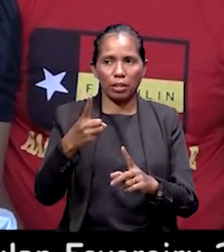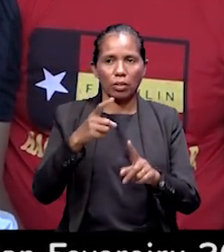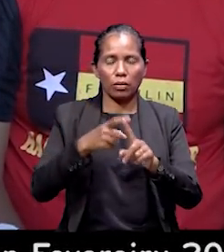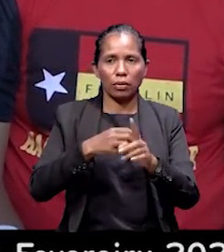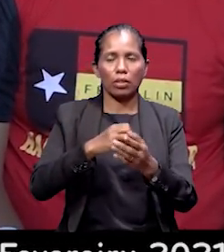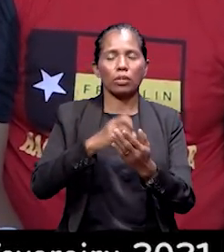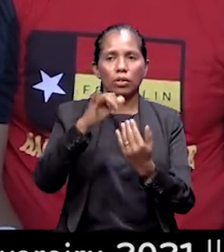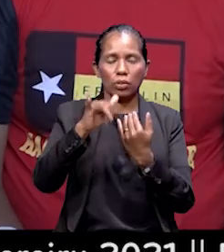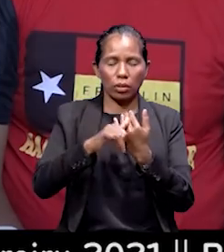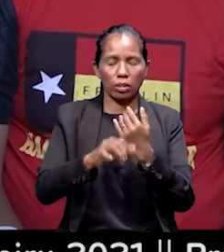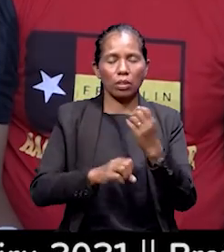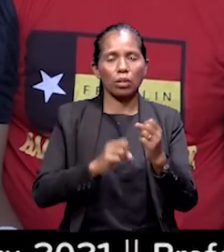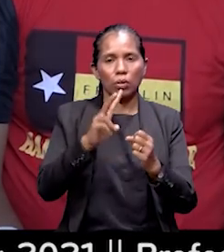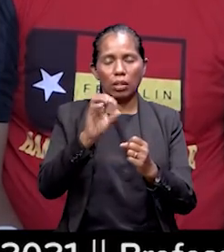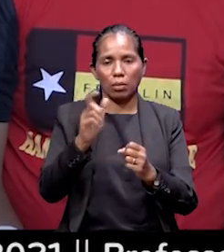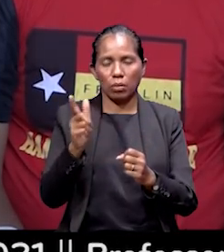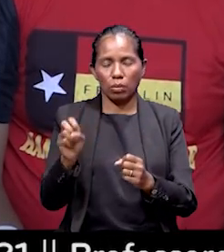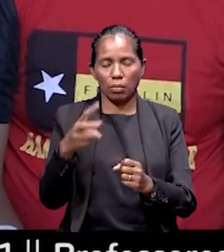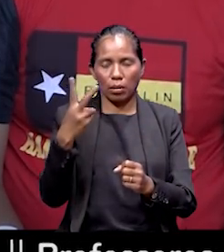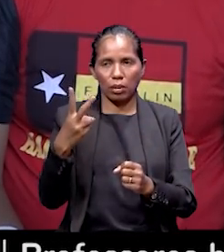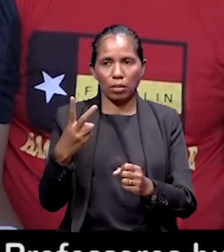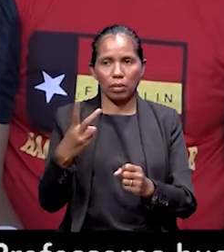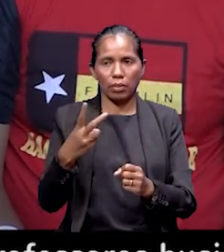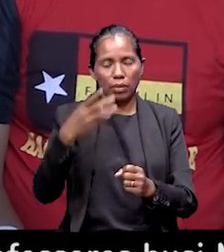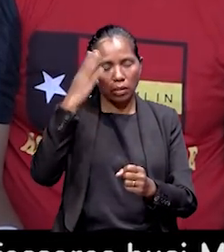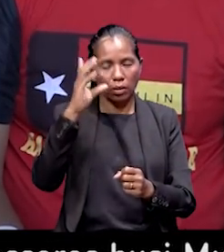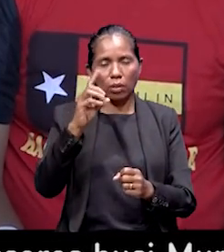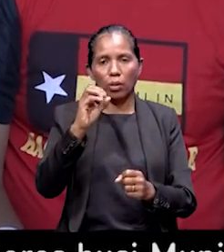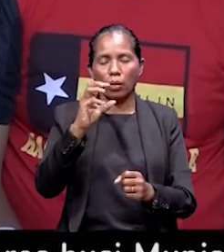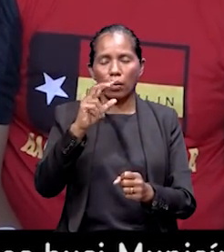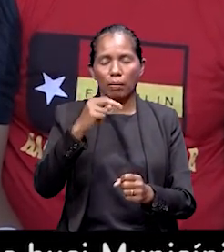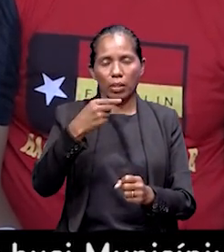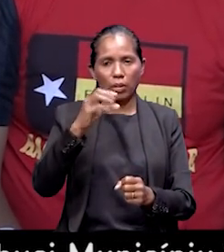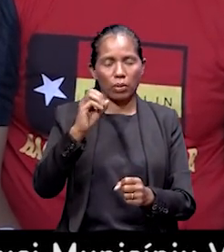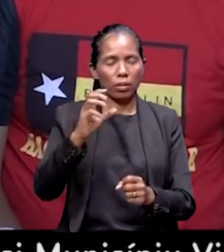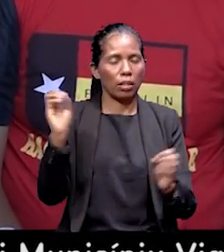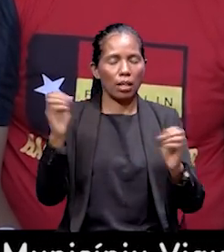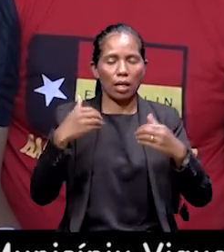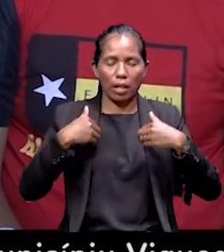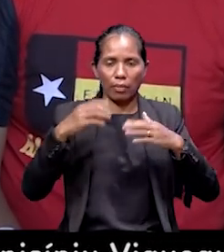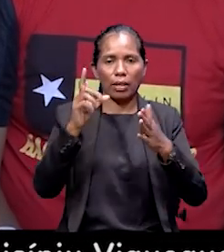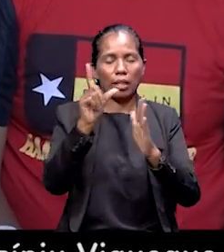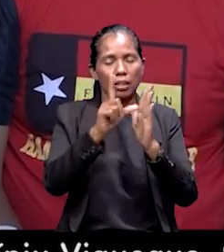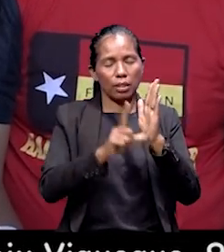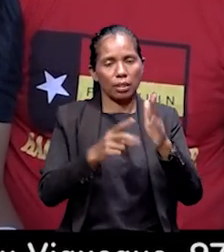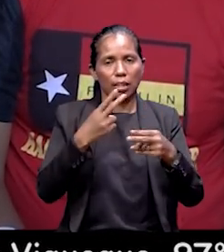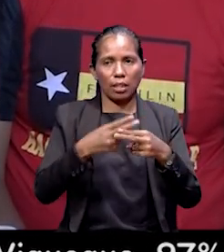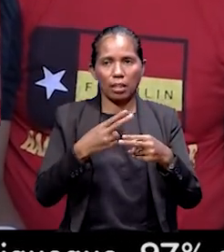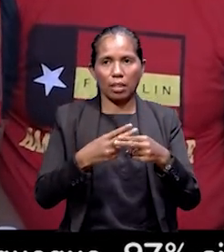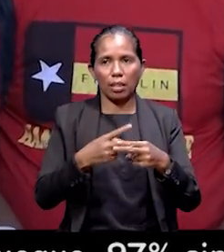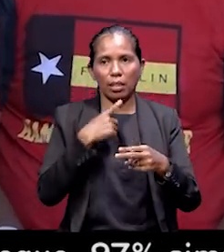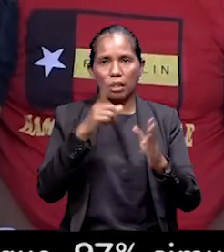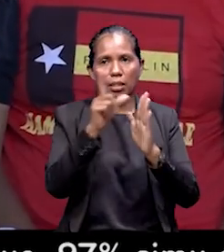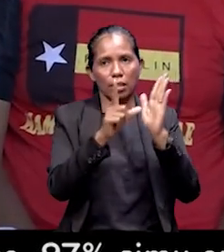de 2012 até agora, senhor Domingos Nianara, la ia lista laran. Facto, credencial nebe maca ia, lista